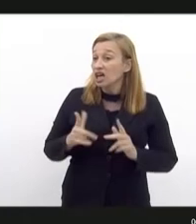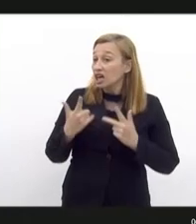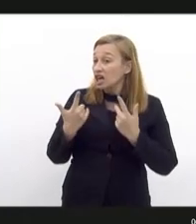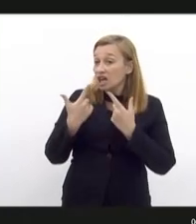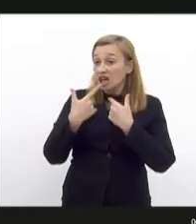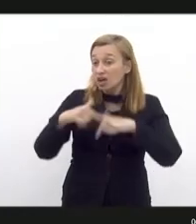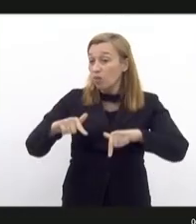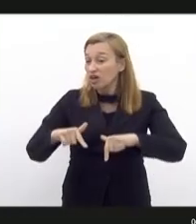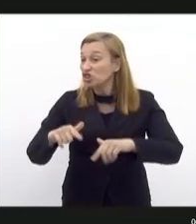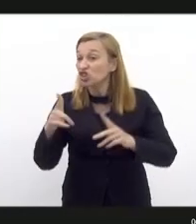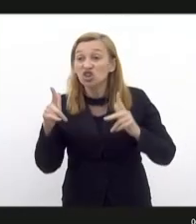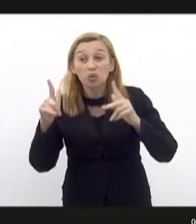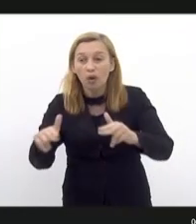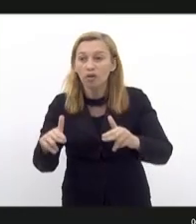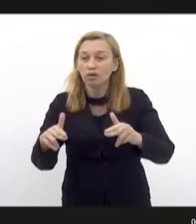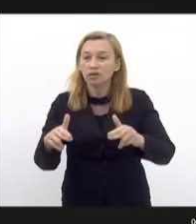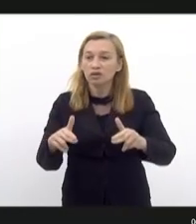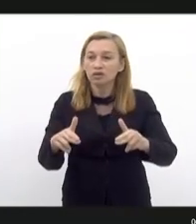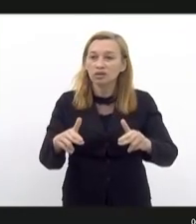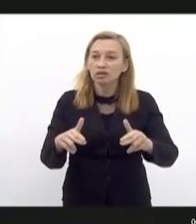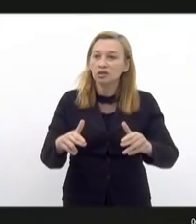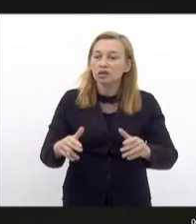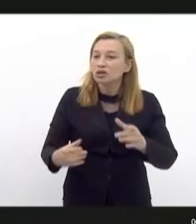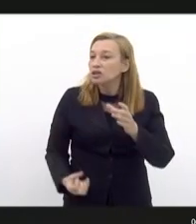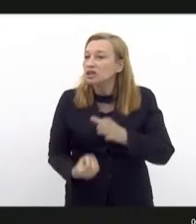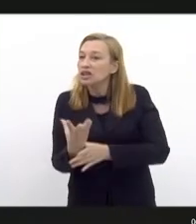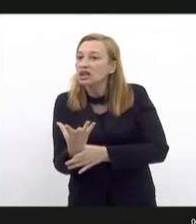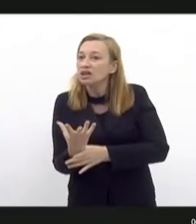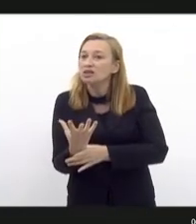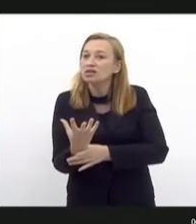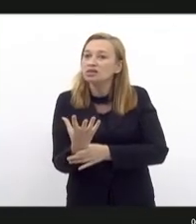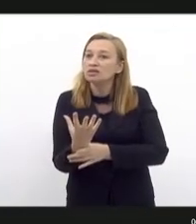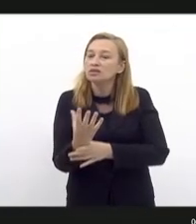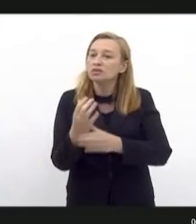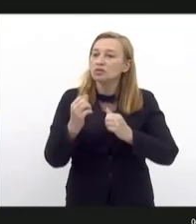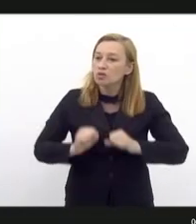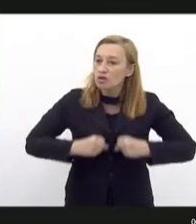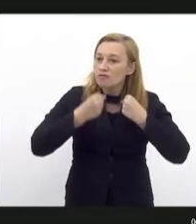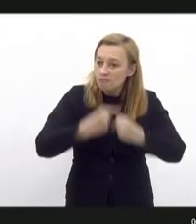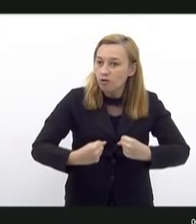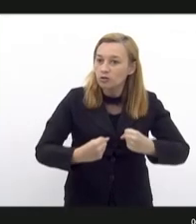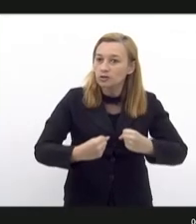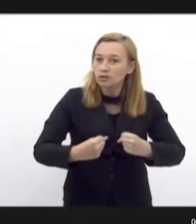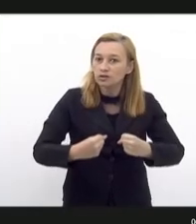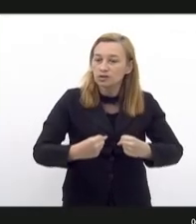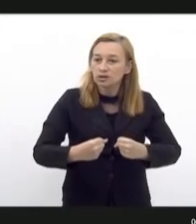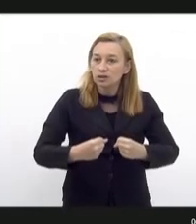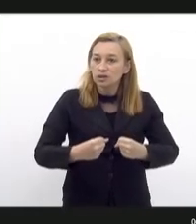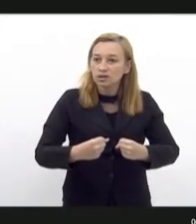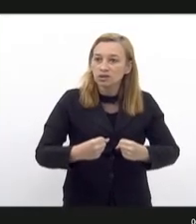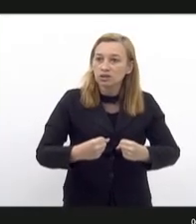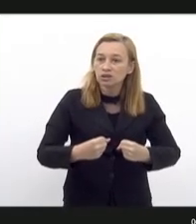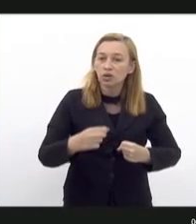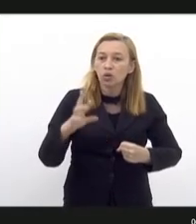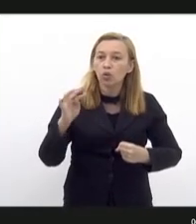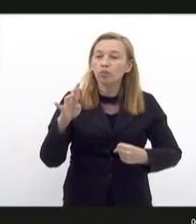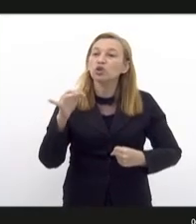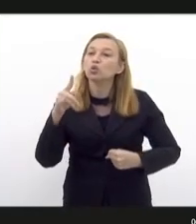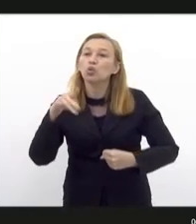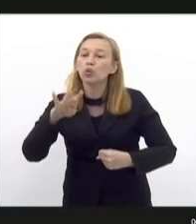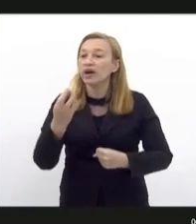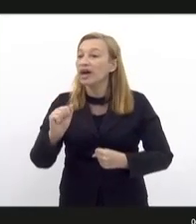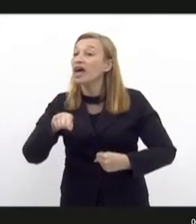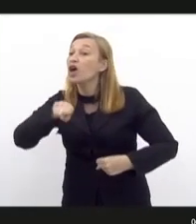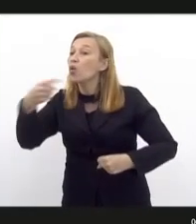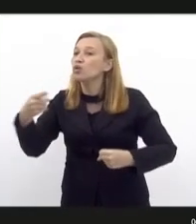Tá? Estamos construindo, né, uma força. Tá? A ruptura é outra coisa.